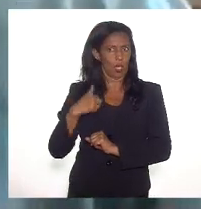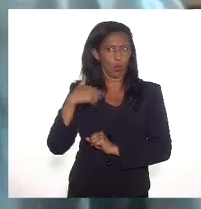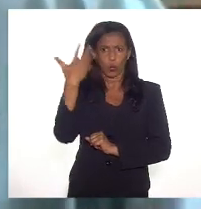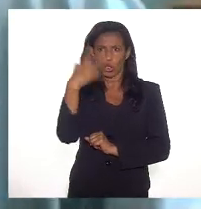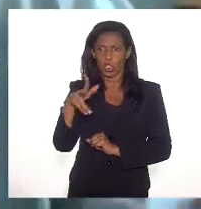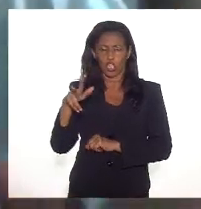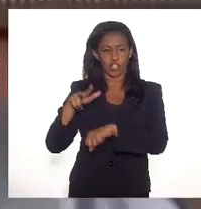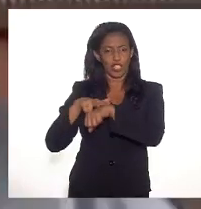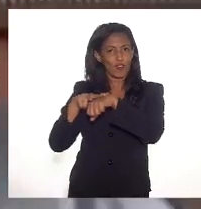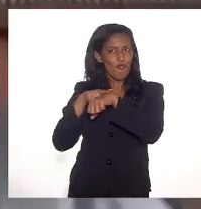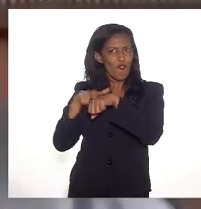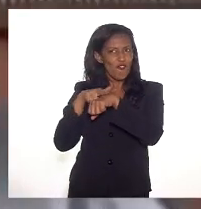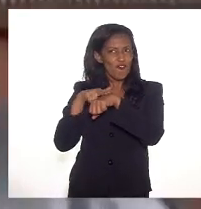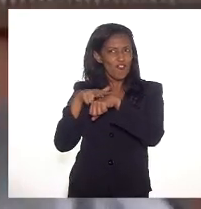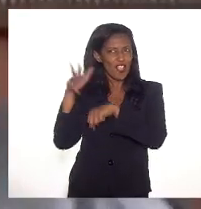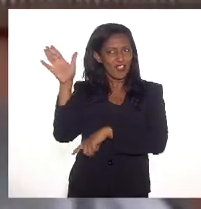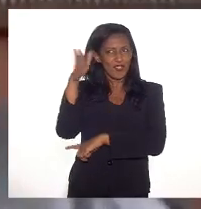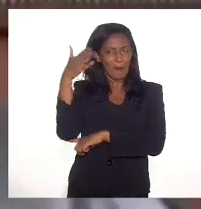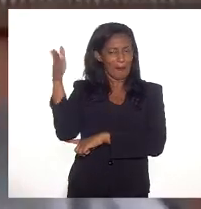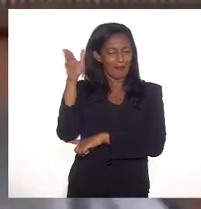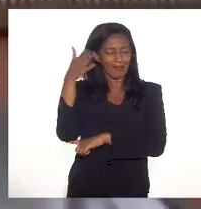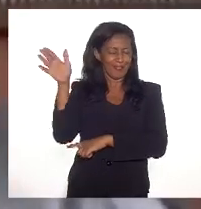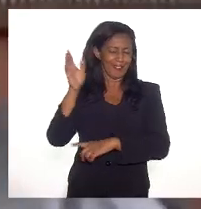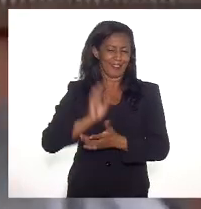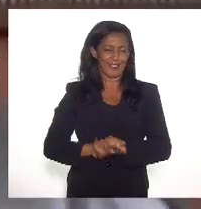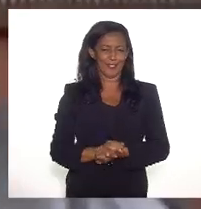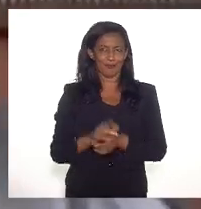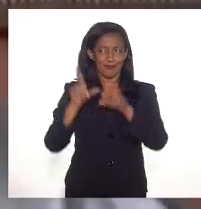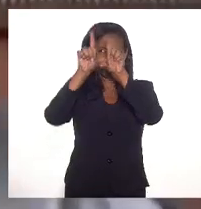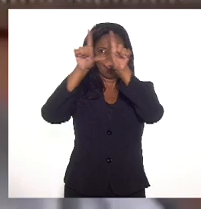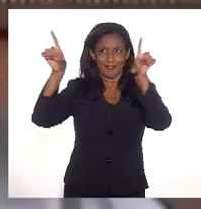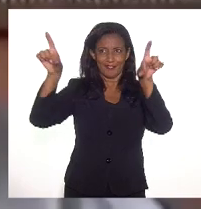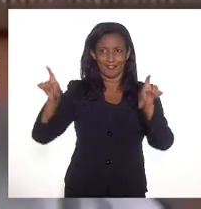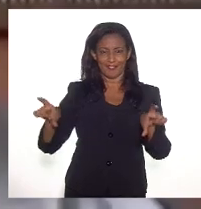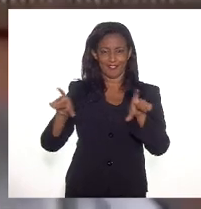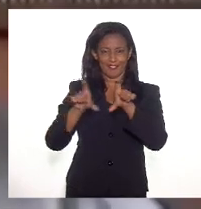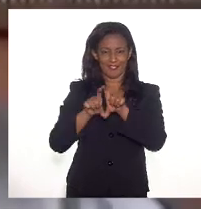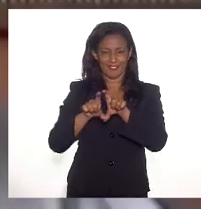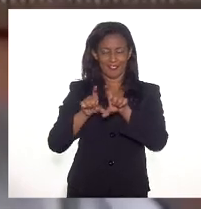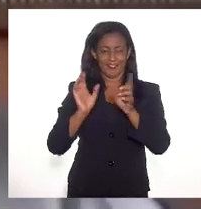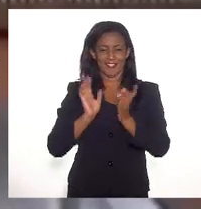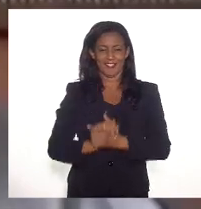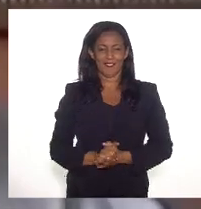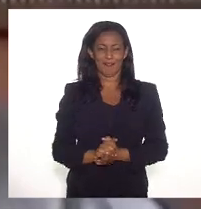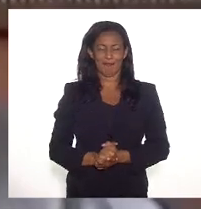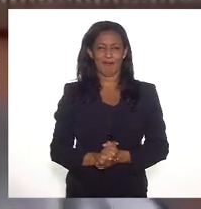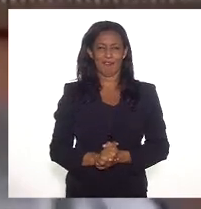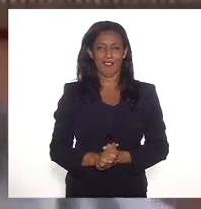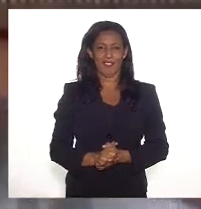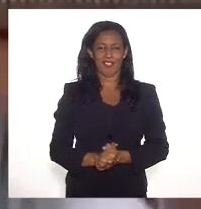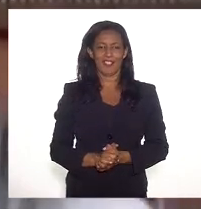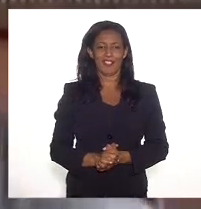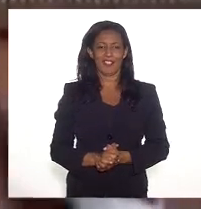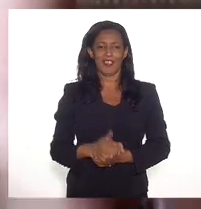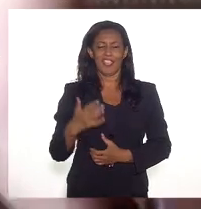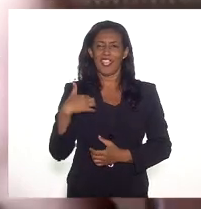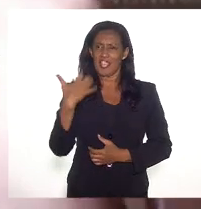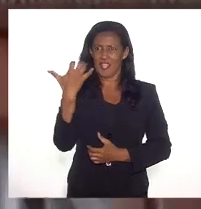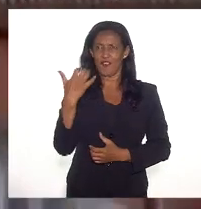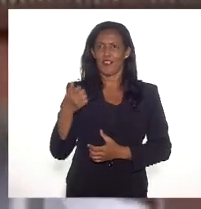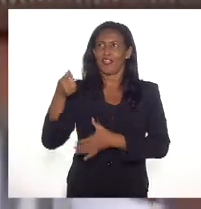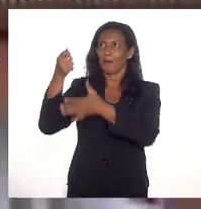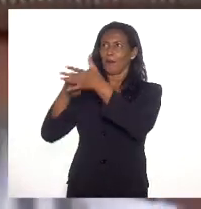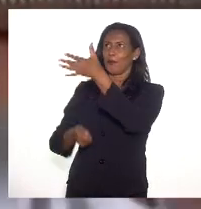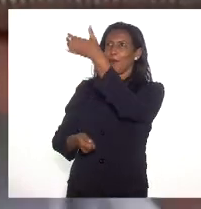verde da bandeira. Sou muito nacionalista. Vamos. Poxa, e eu queria ser do pelotão da bandeira na escola, hein? Só para usar aquela